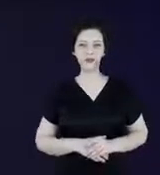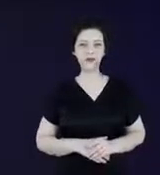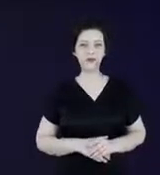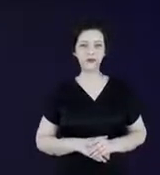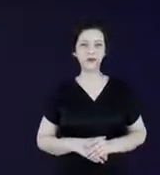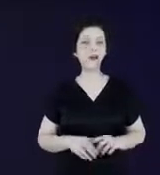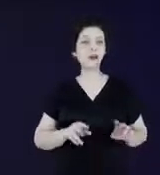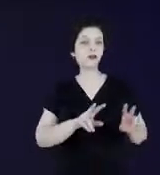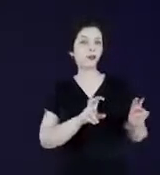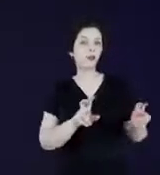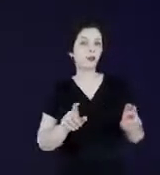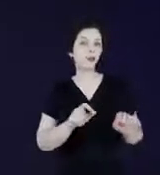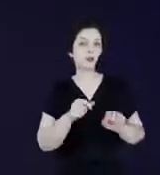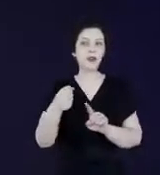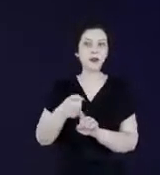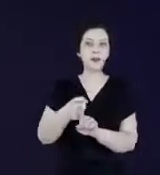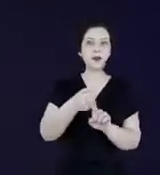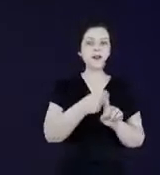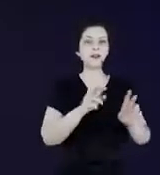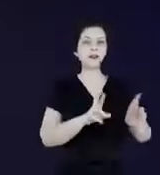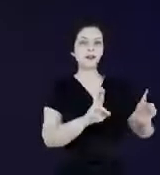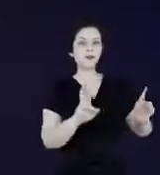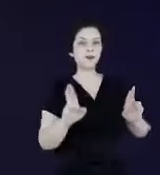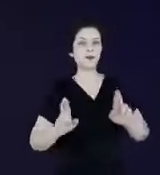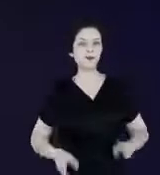Sobre os impactos esperados.